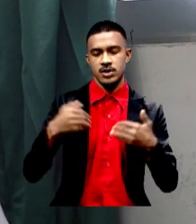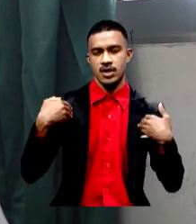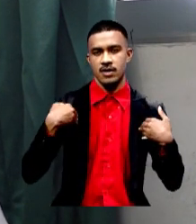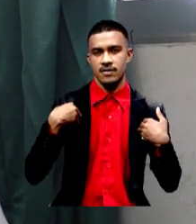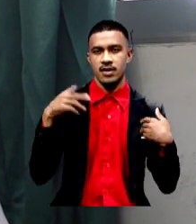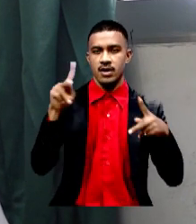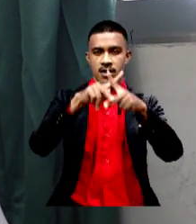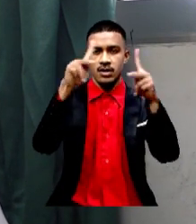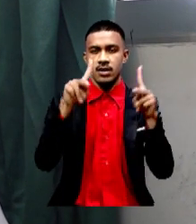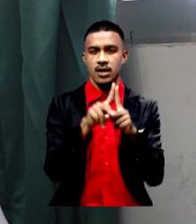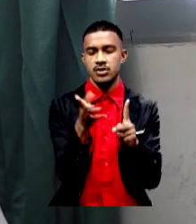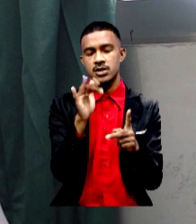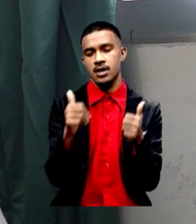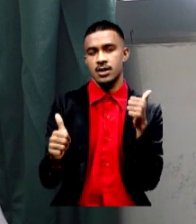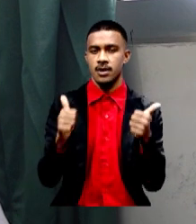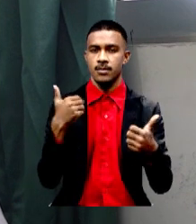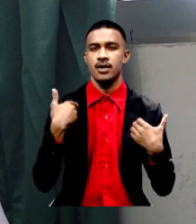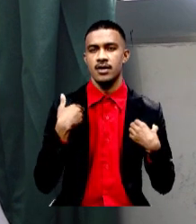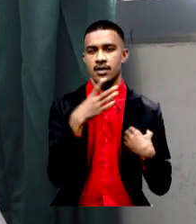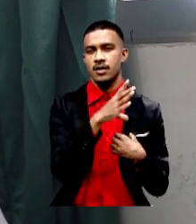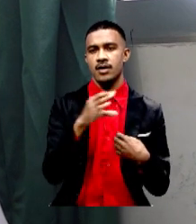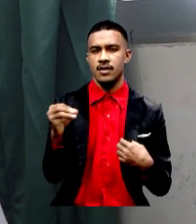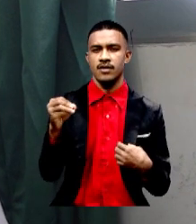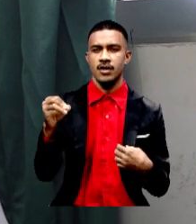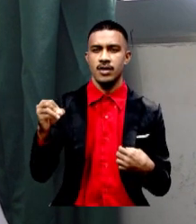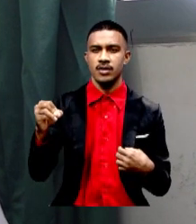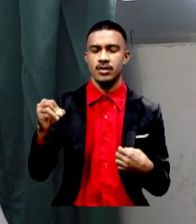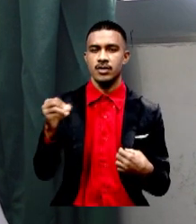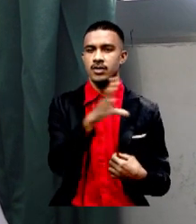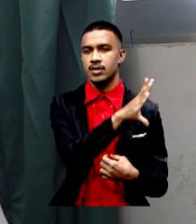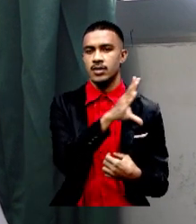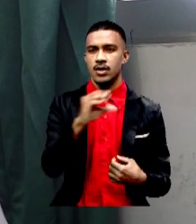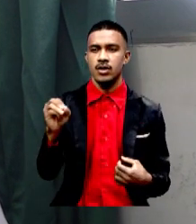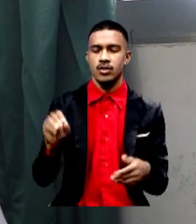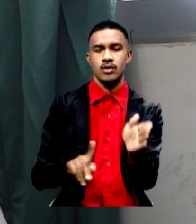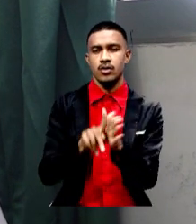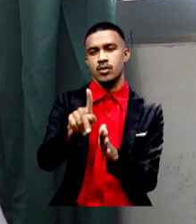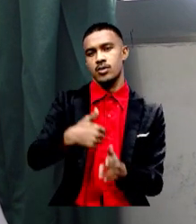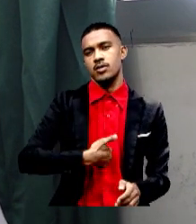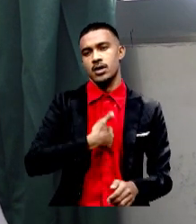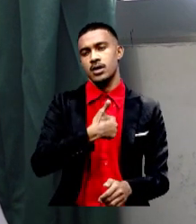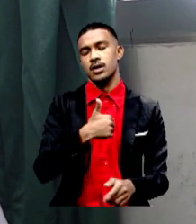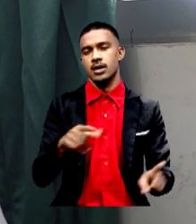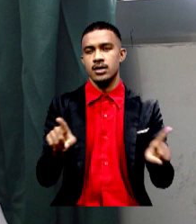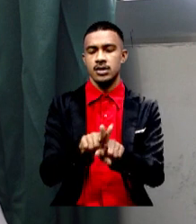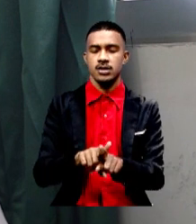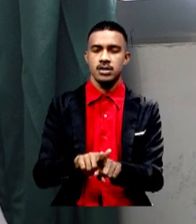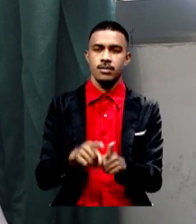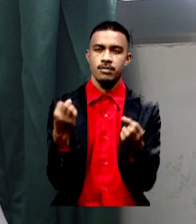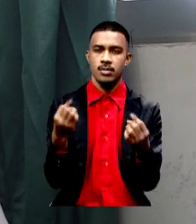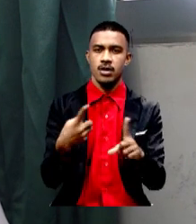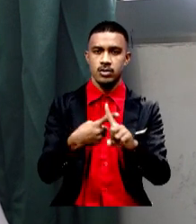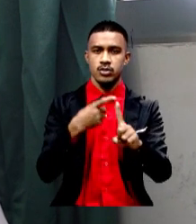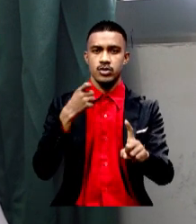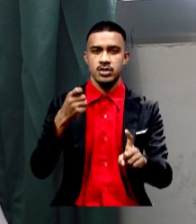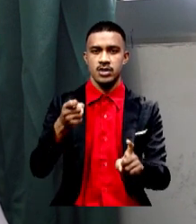sirene bemaka tenta ohoan suicidio maioria amnia itaninia feto maluk